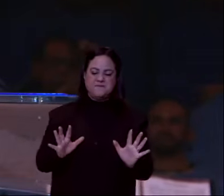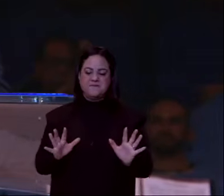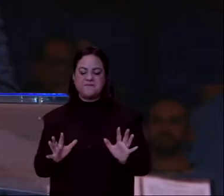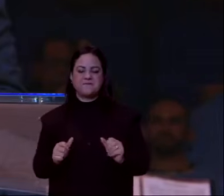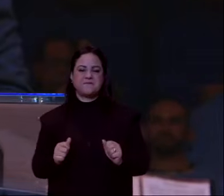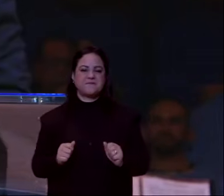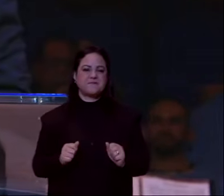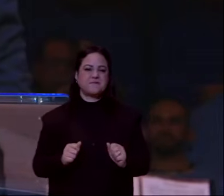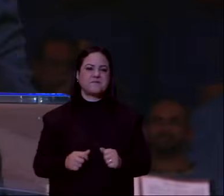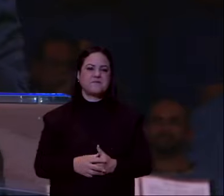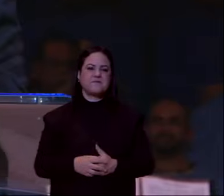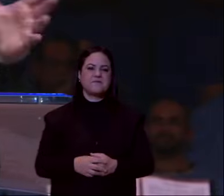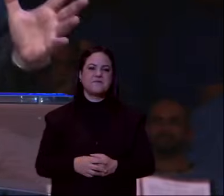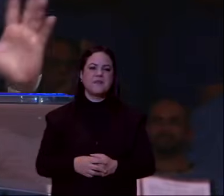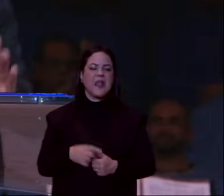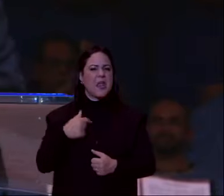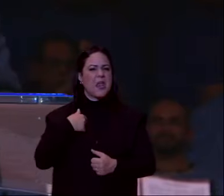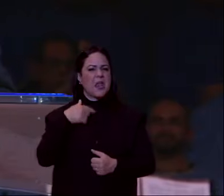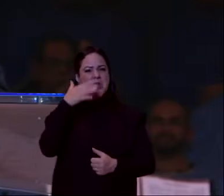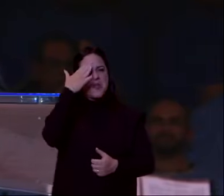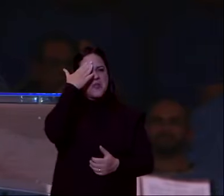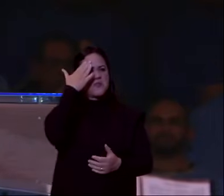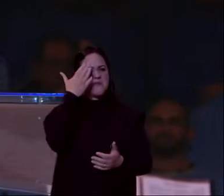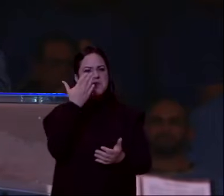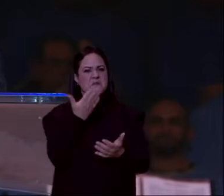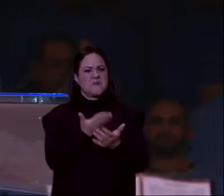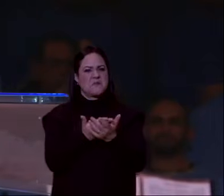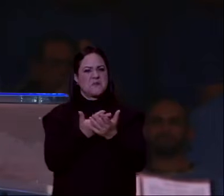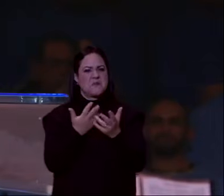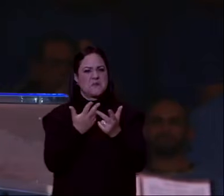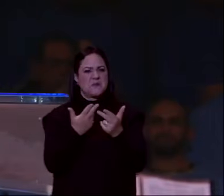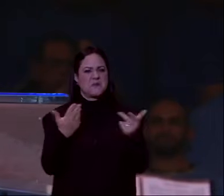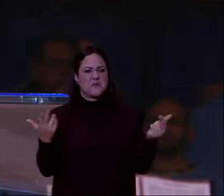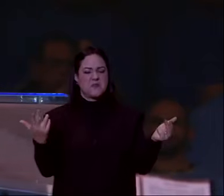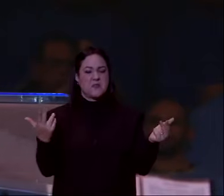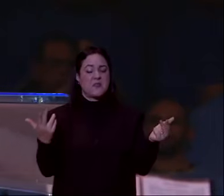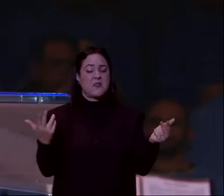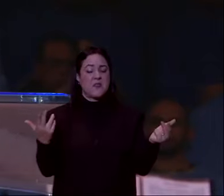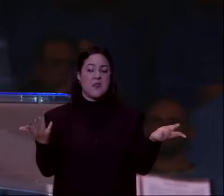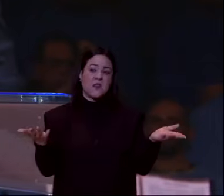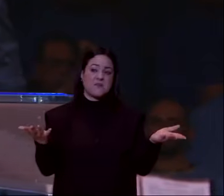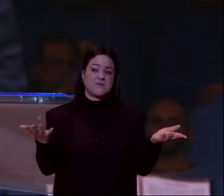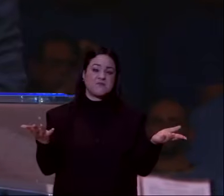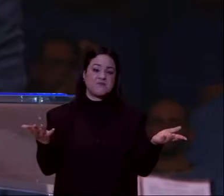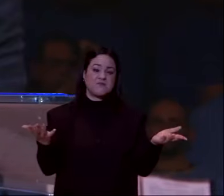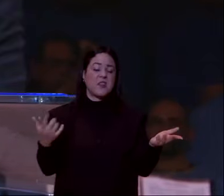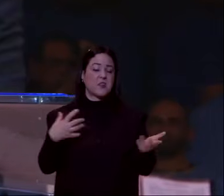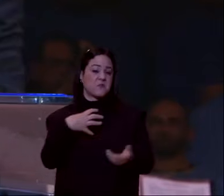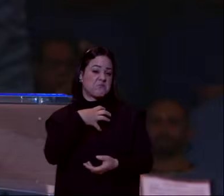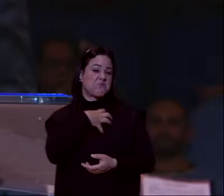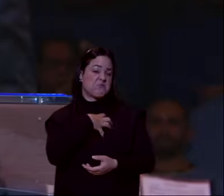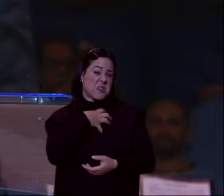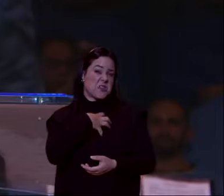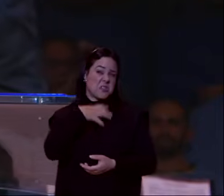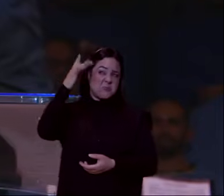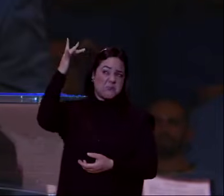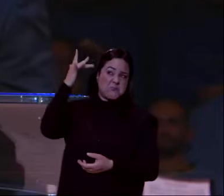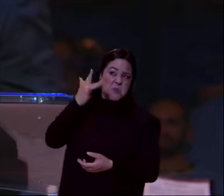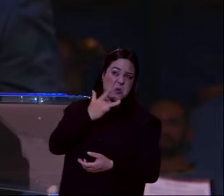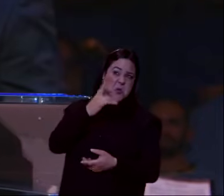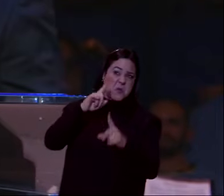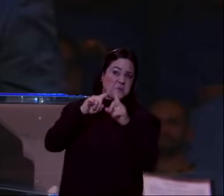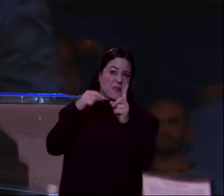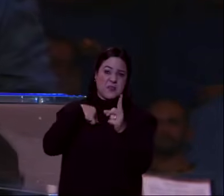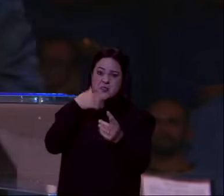eu não acredito nessas coisas. Eu até me senti tocado, mas eu não acredito